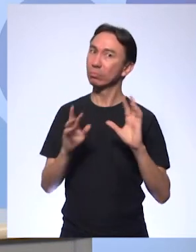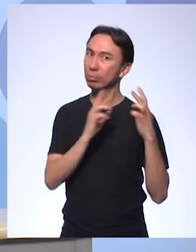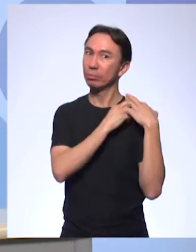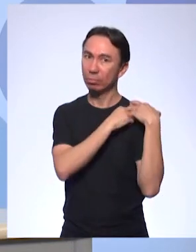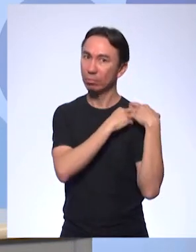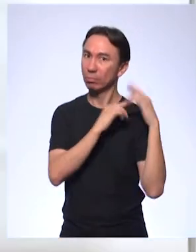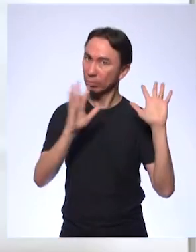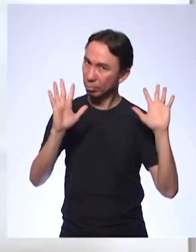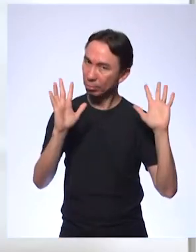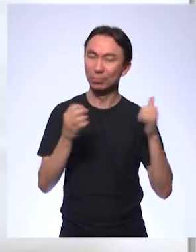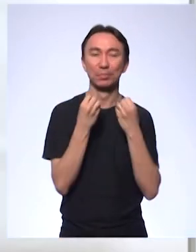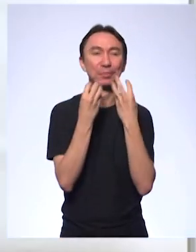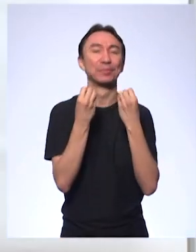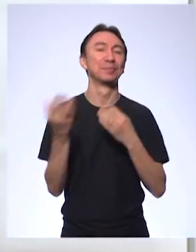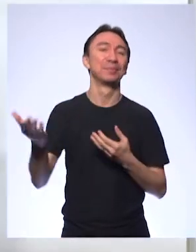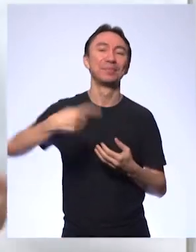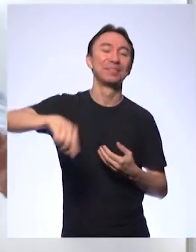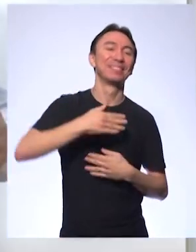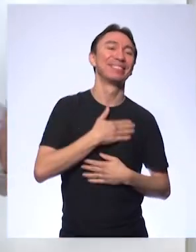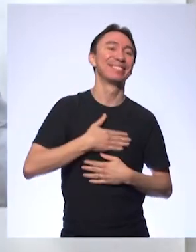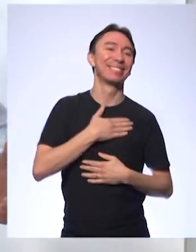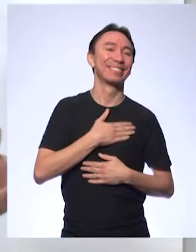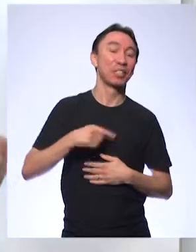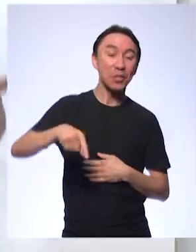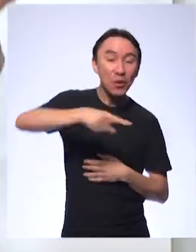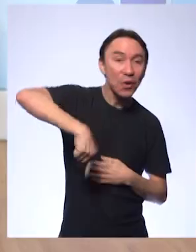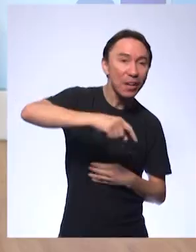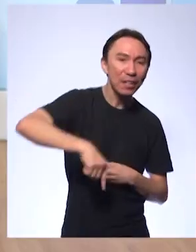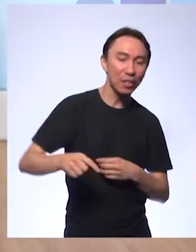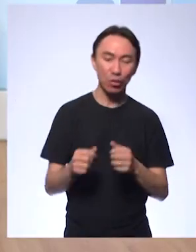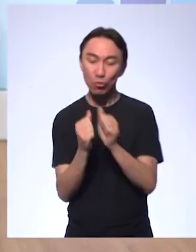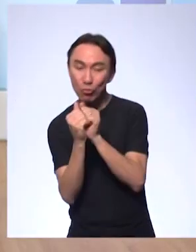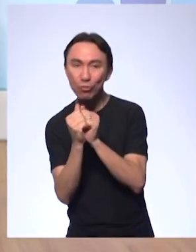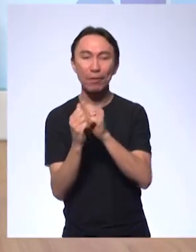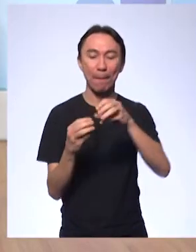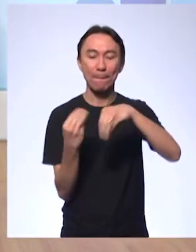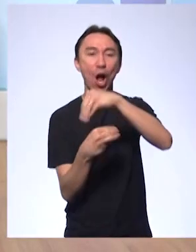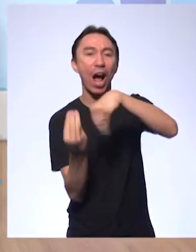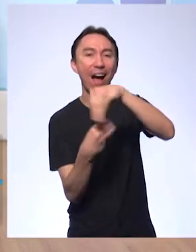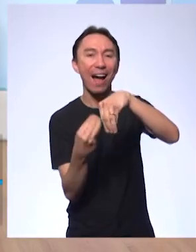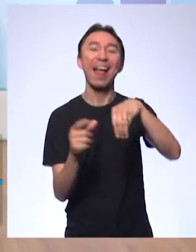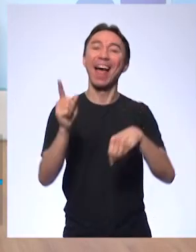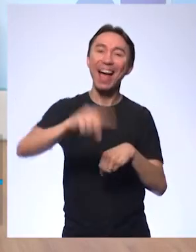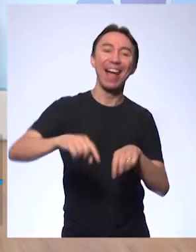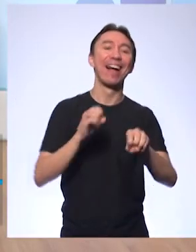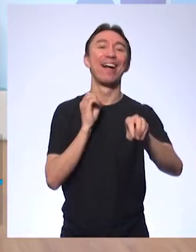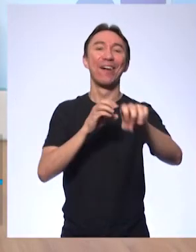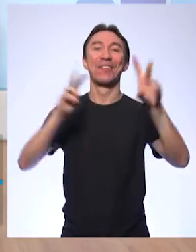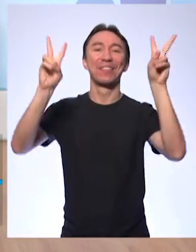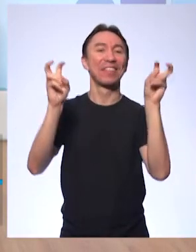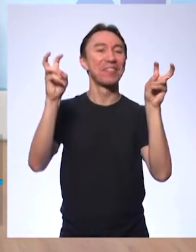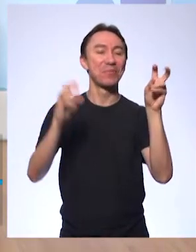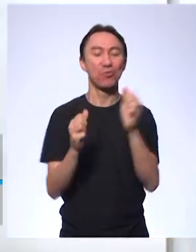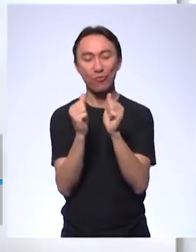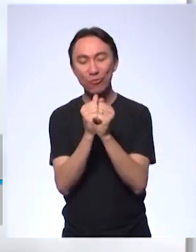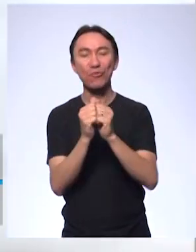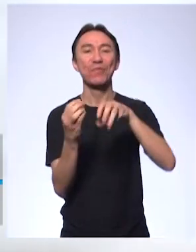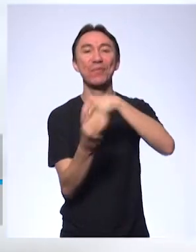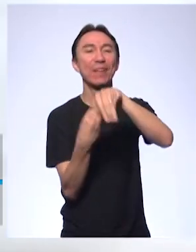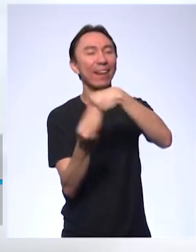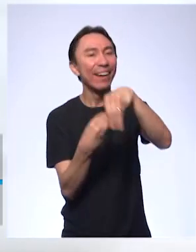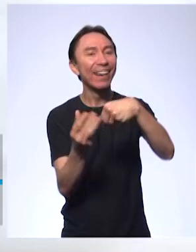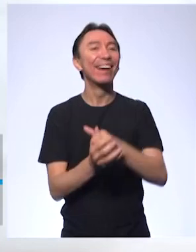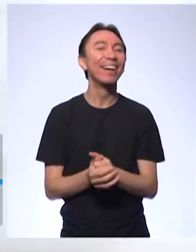muito bem-vindos. A gente aqui é junto e misturado, né, professor? Inclusive o Sempre. tema da aula de hoje, que a gente vai falar um pouquinho